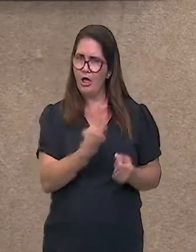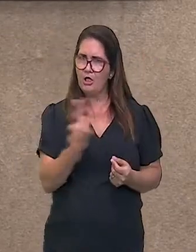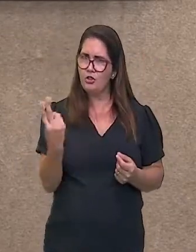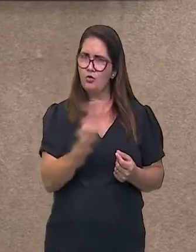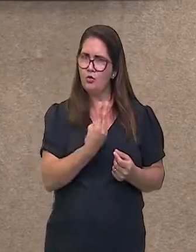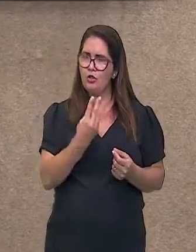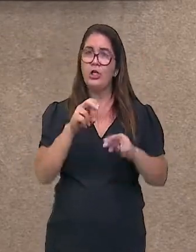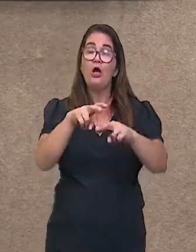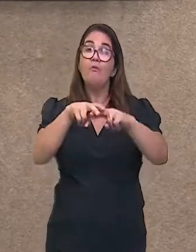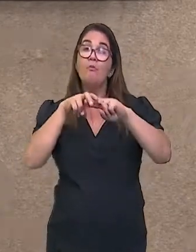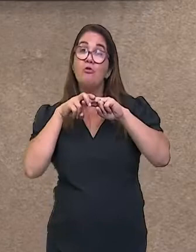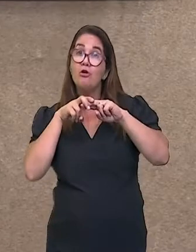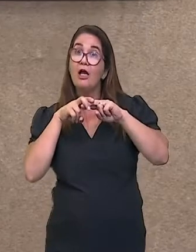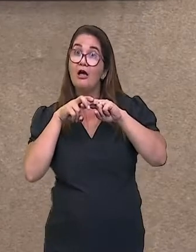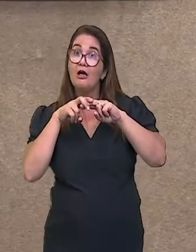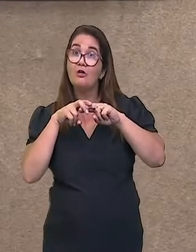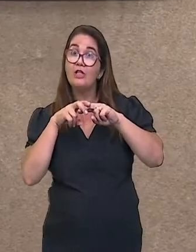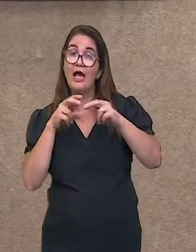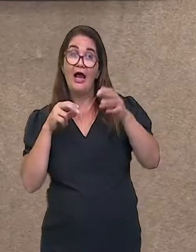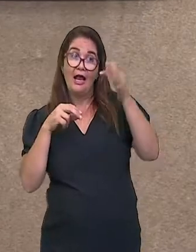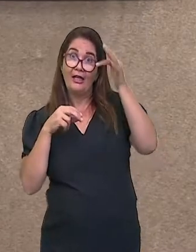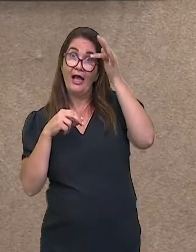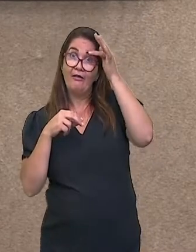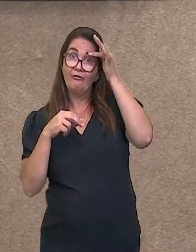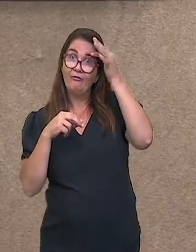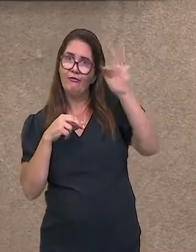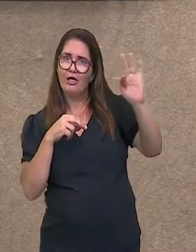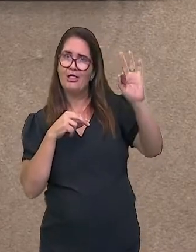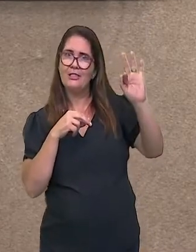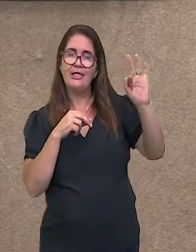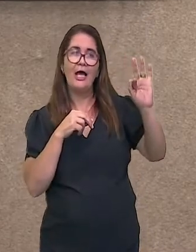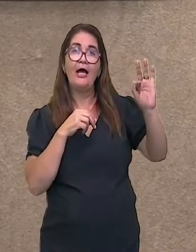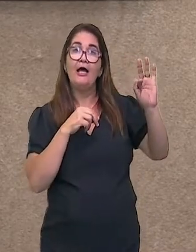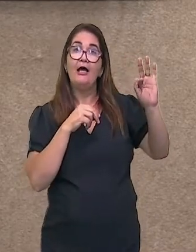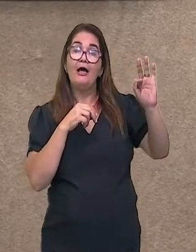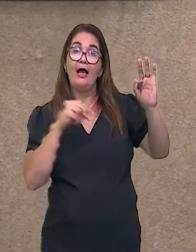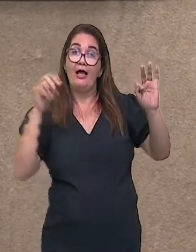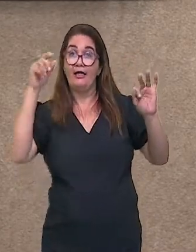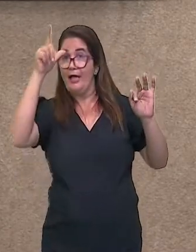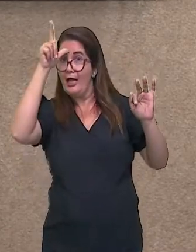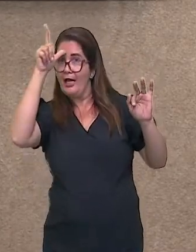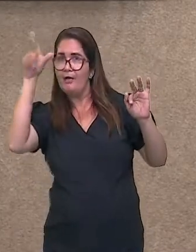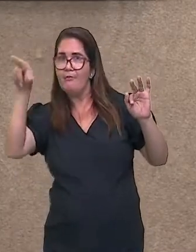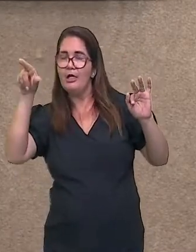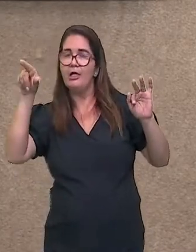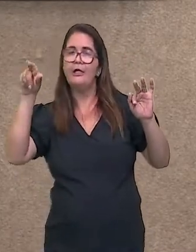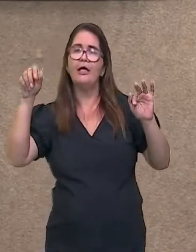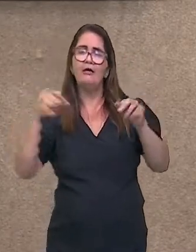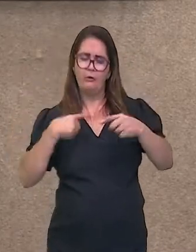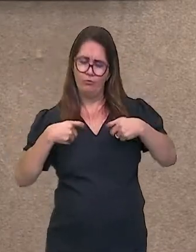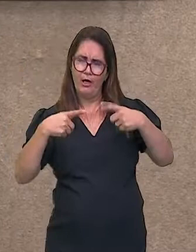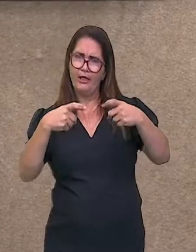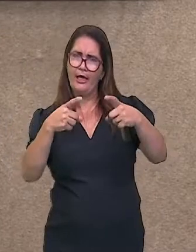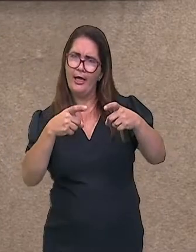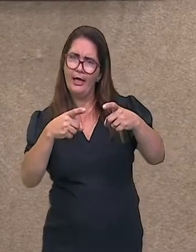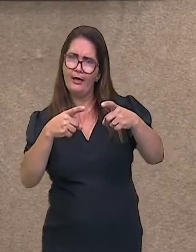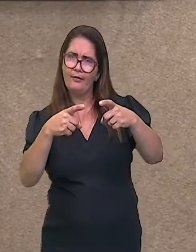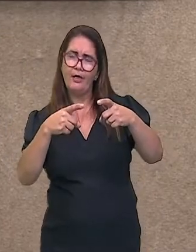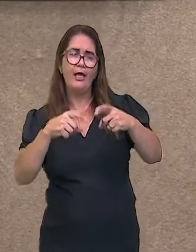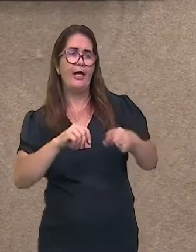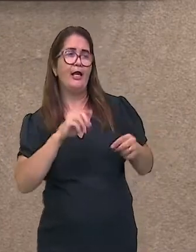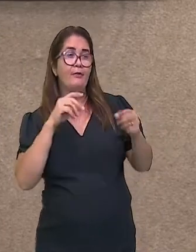causa da perda da Alsácia-Lorena, uma região rica em minérios que